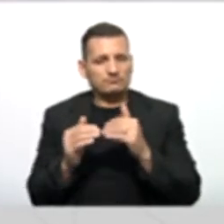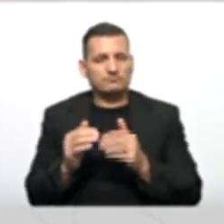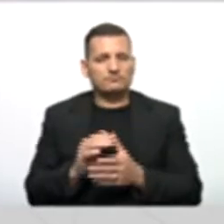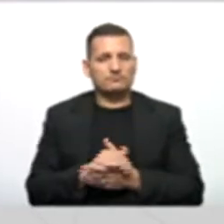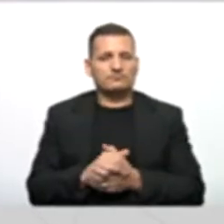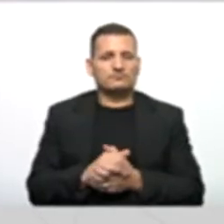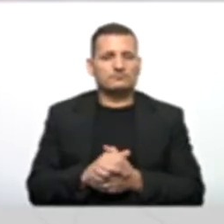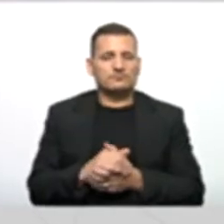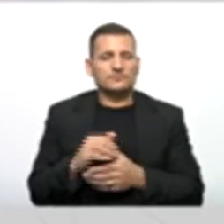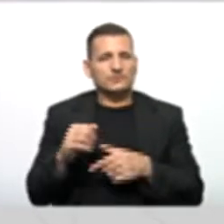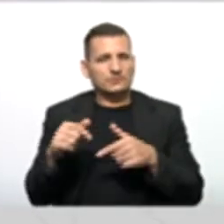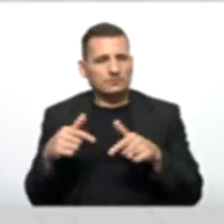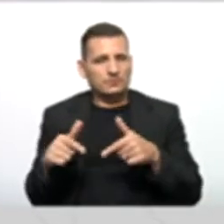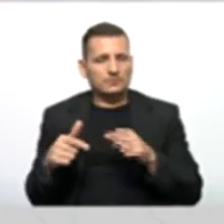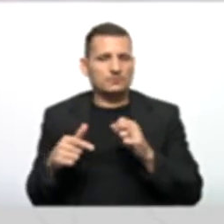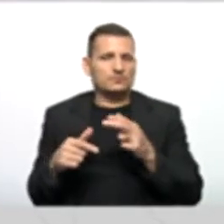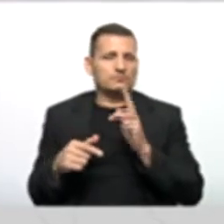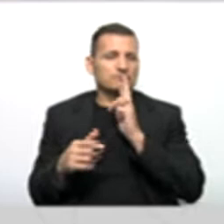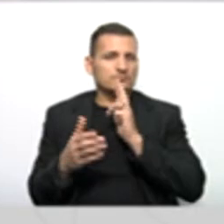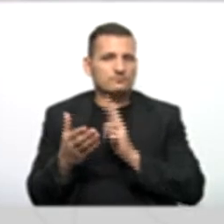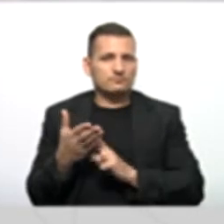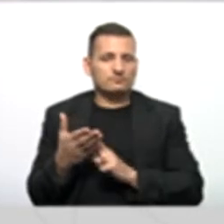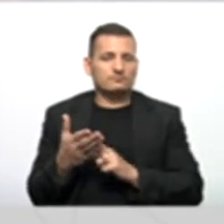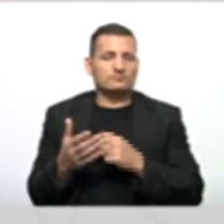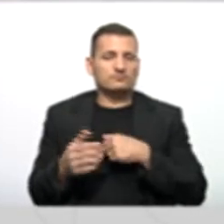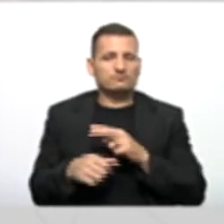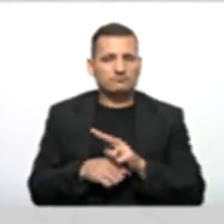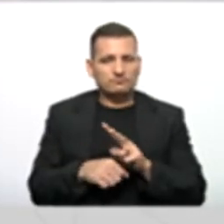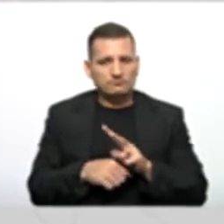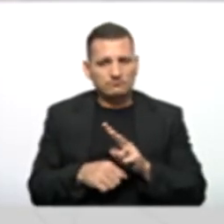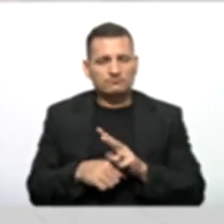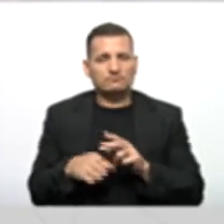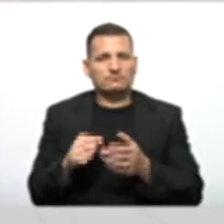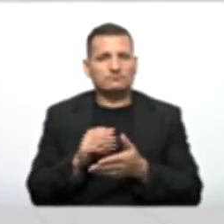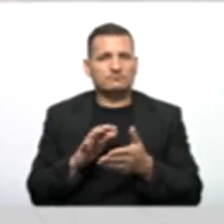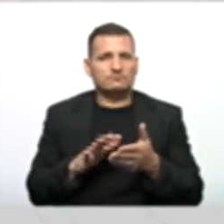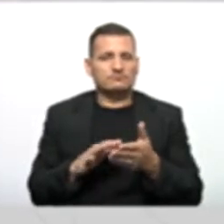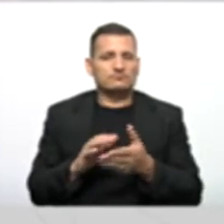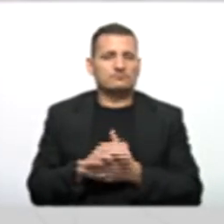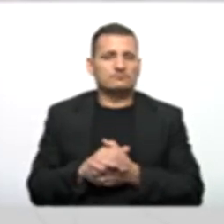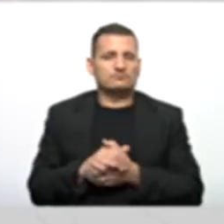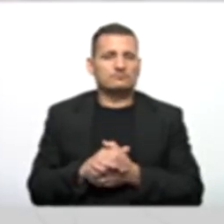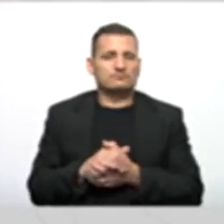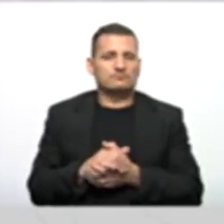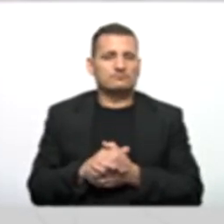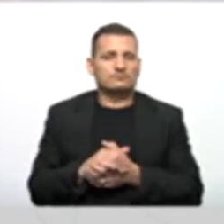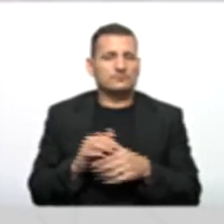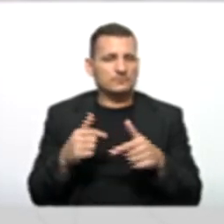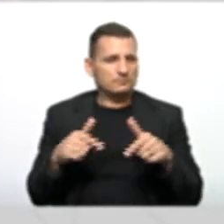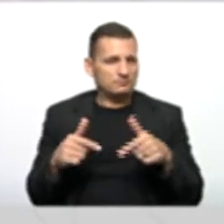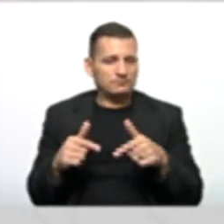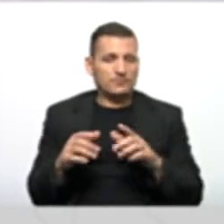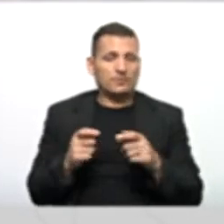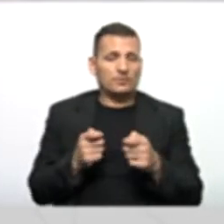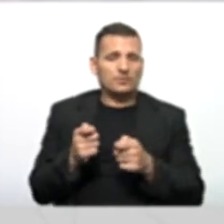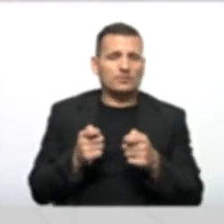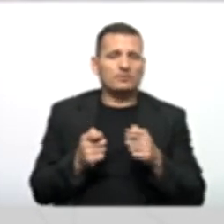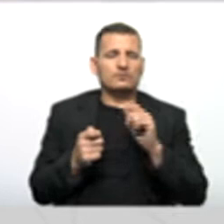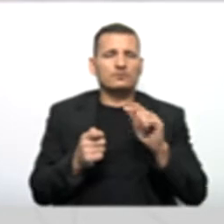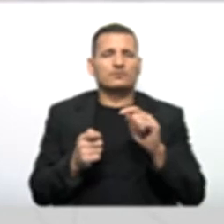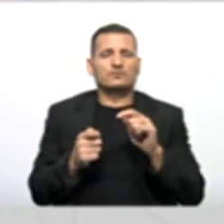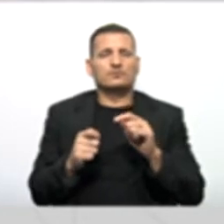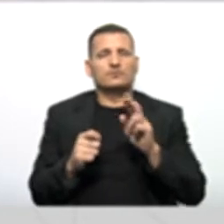resultado, ou seja, eu vou verificar, vou estar cuidando das atividades, e controlar vai ser o quê? É utilizar